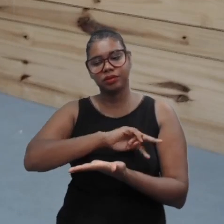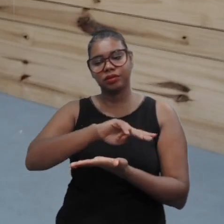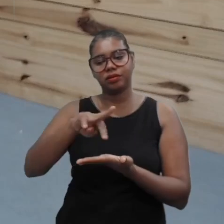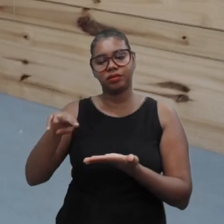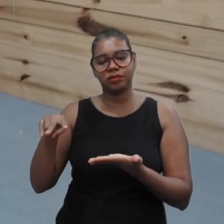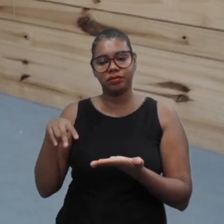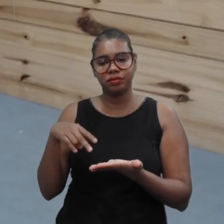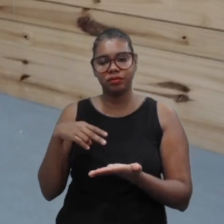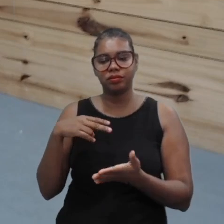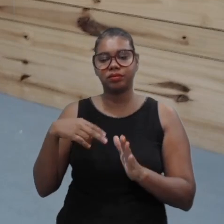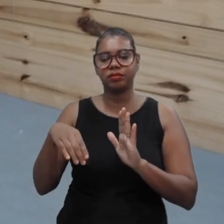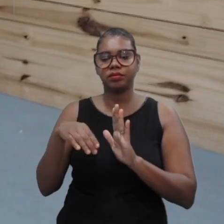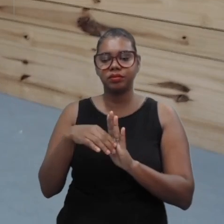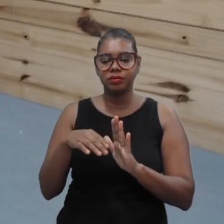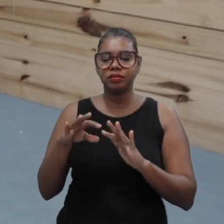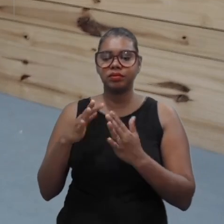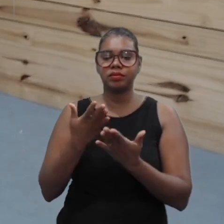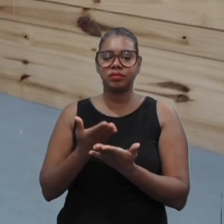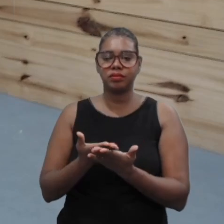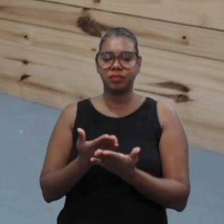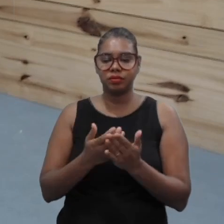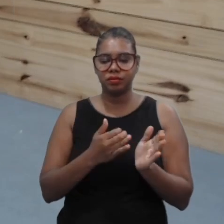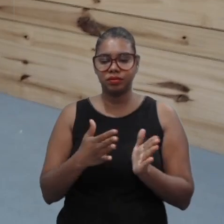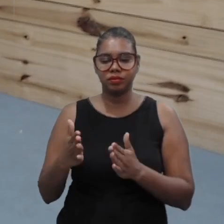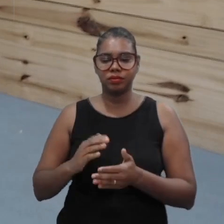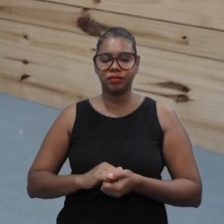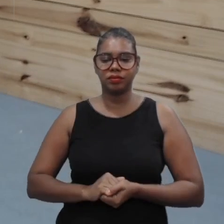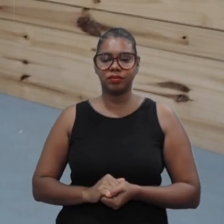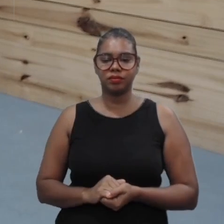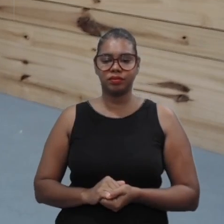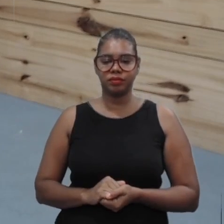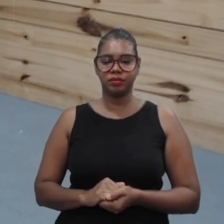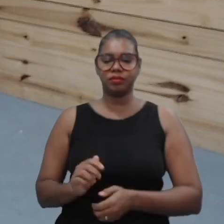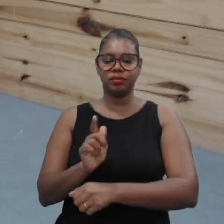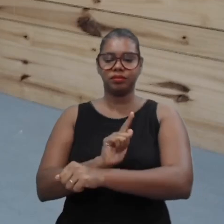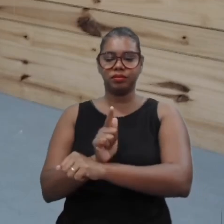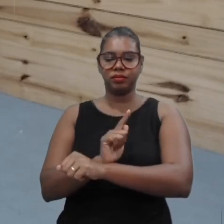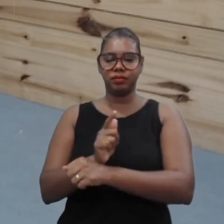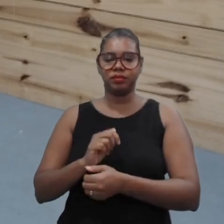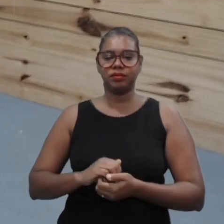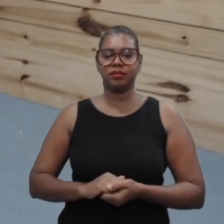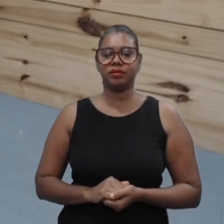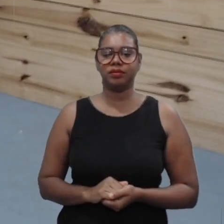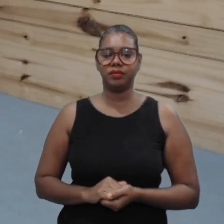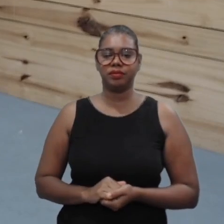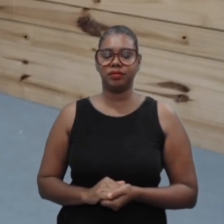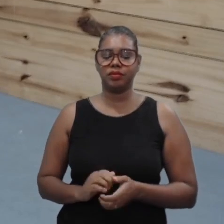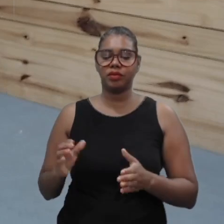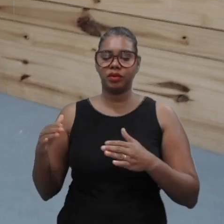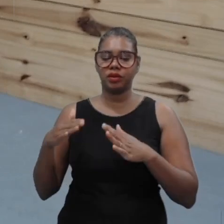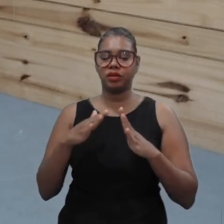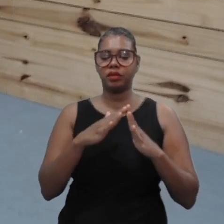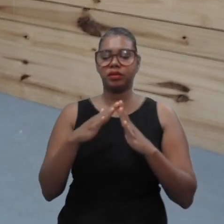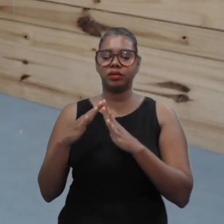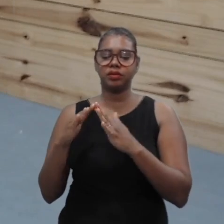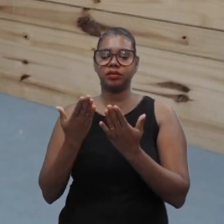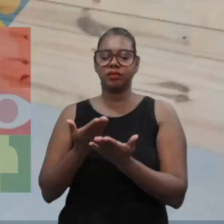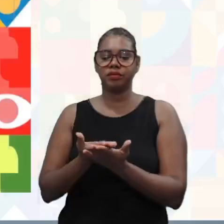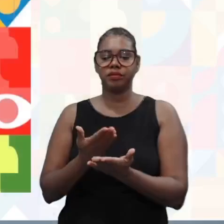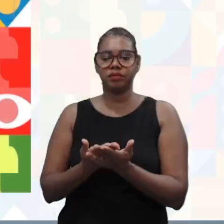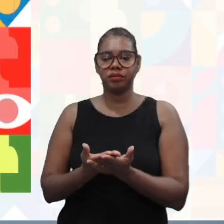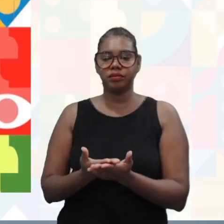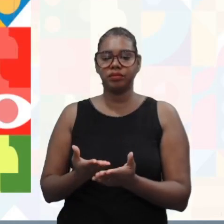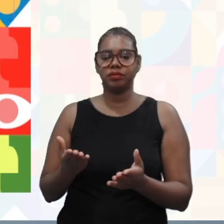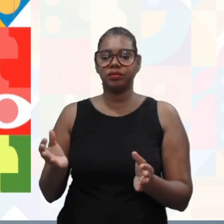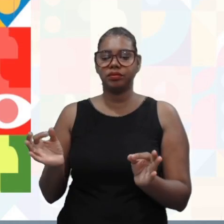formas na qualidade também desse processo, dessa gestão. E a comunidade escolar, para a gente já ir